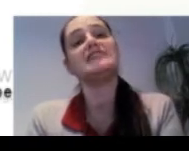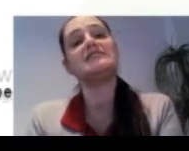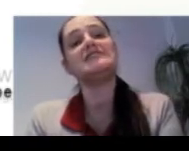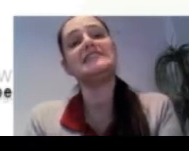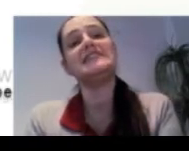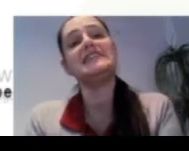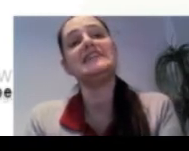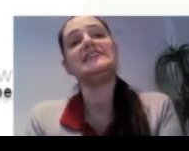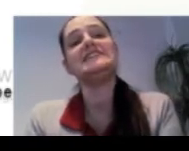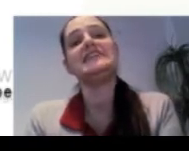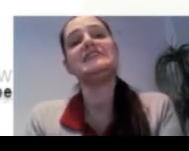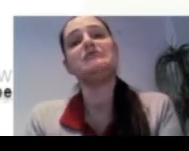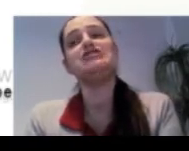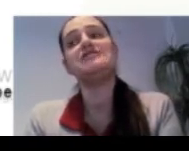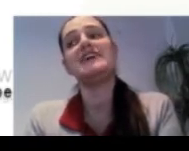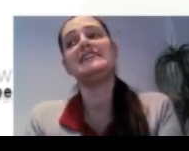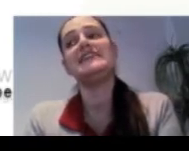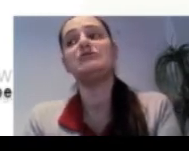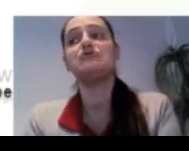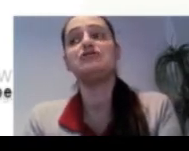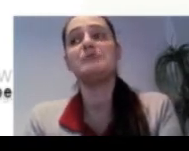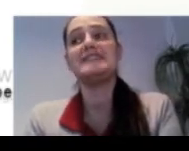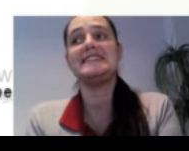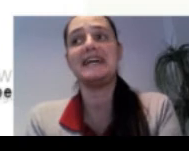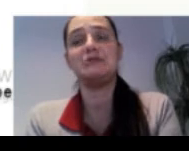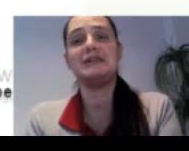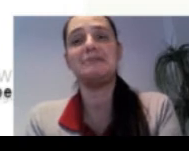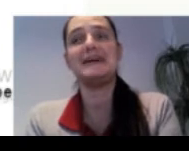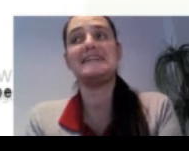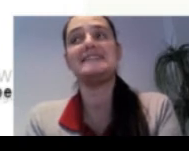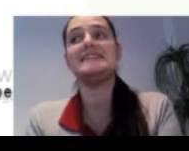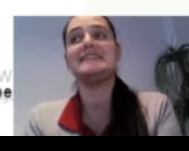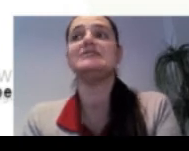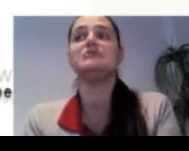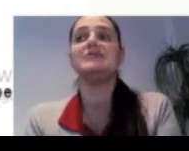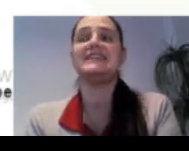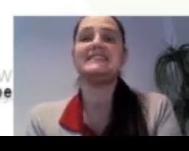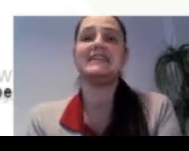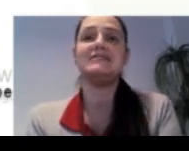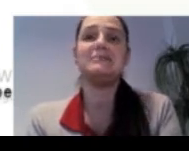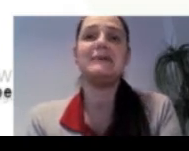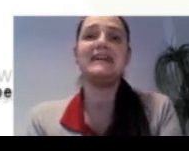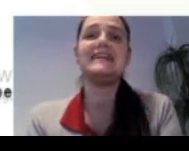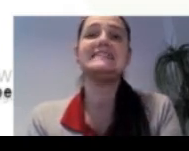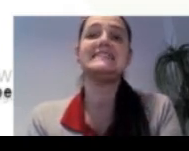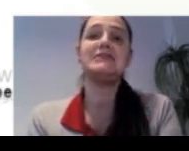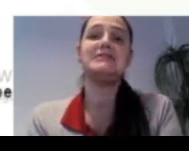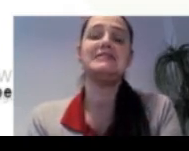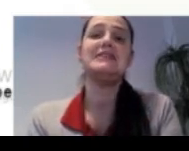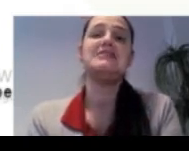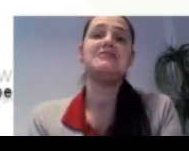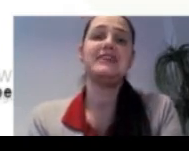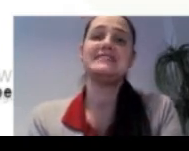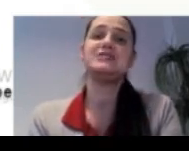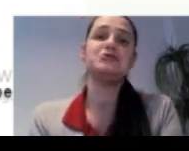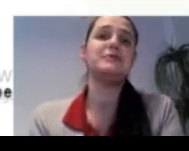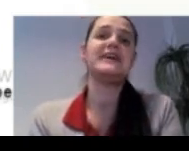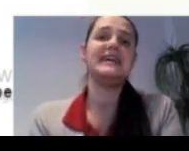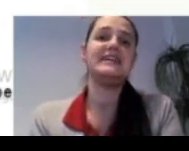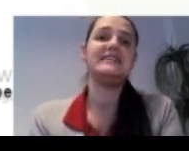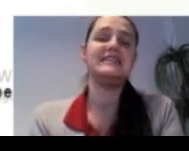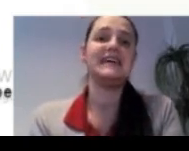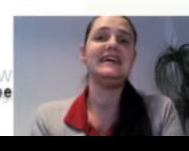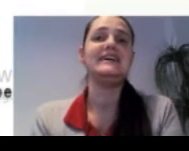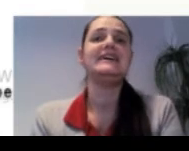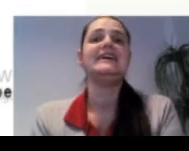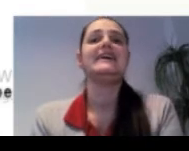ele não consegue fazer se ele não estiver dentro de uma célula, parasitando a célula, para que a célula faça tudo